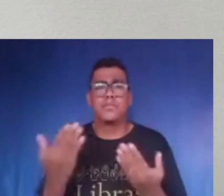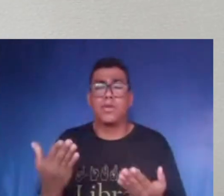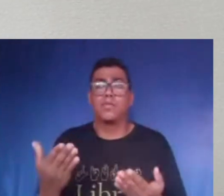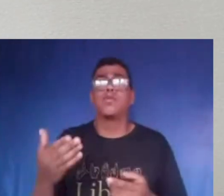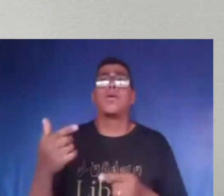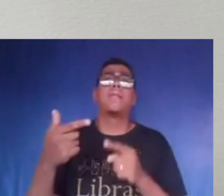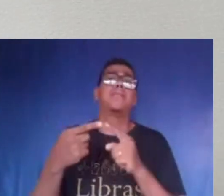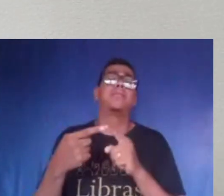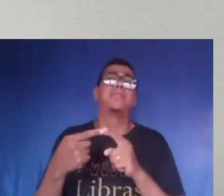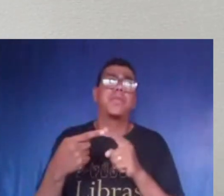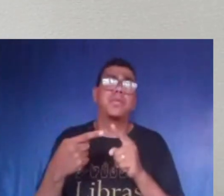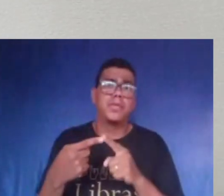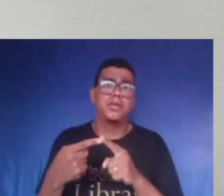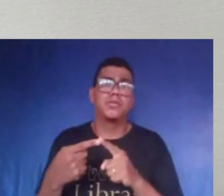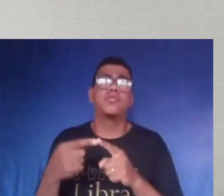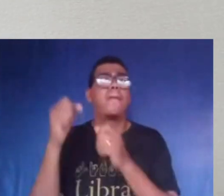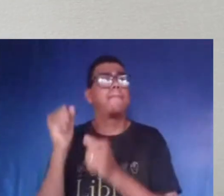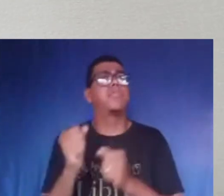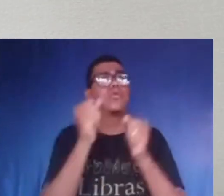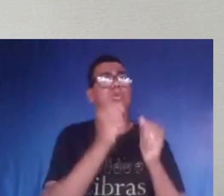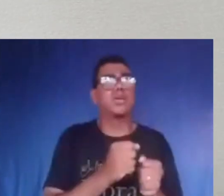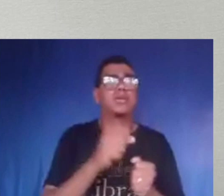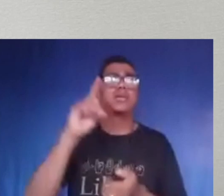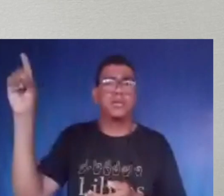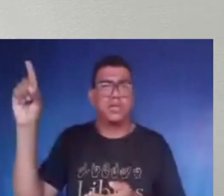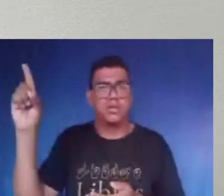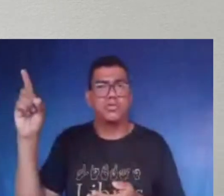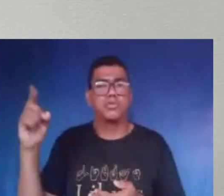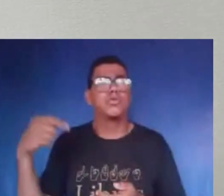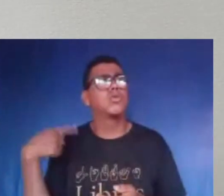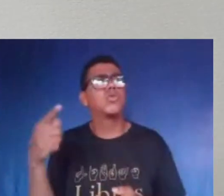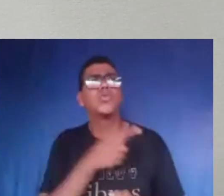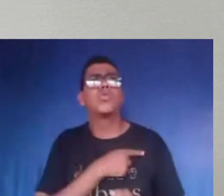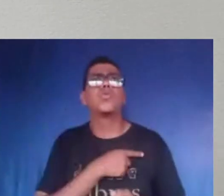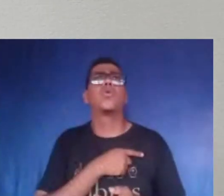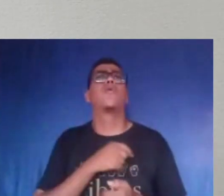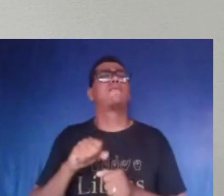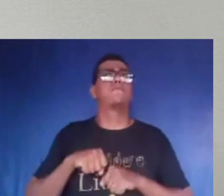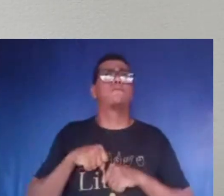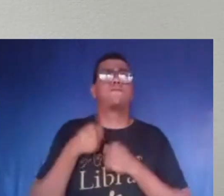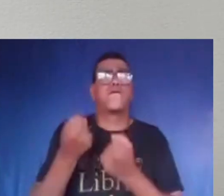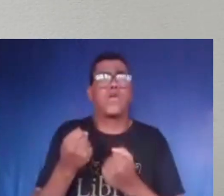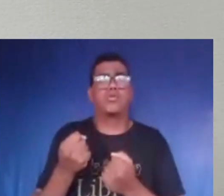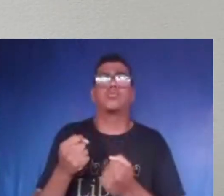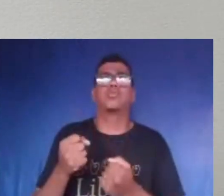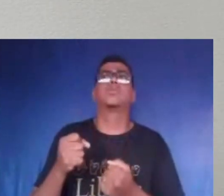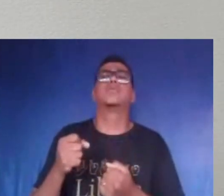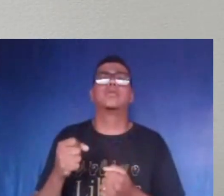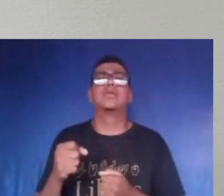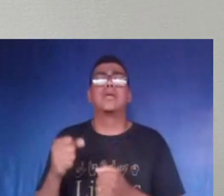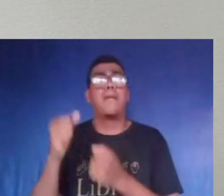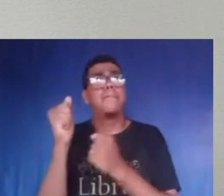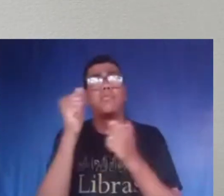aquela congregação ela tinha condições de fazer isso, e eles fazem isso, levantam ali uma oferta, levantam ali alimentos e levam para